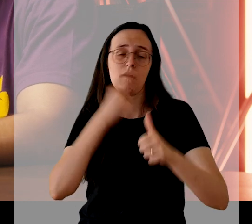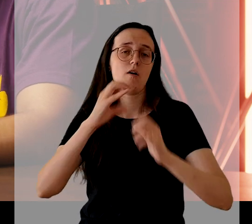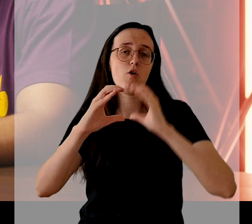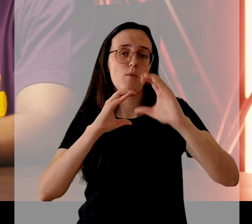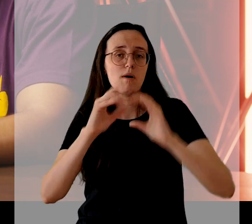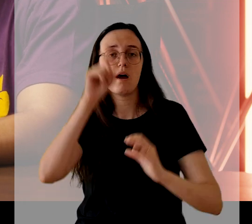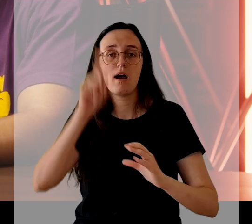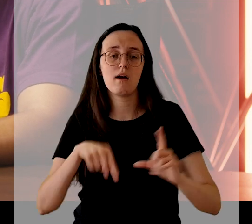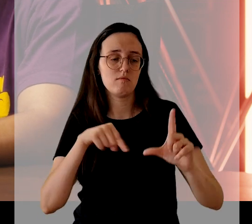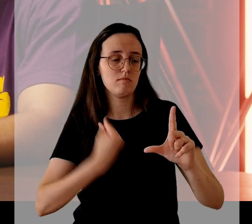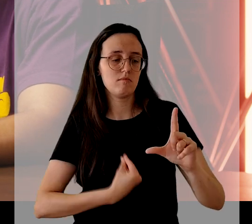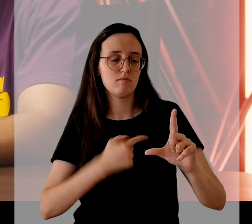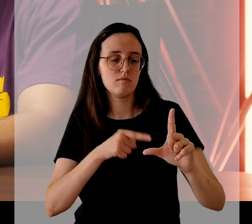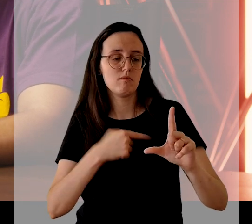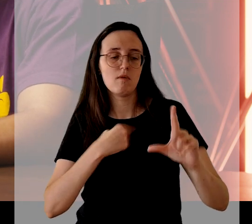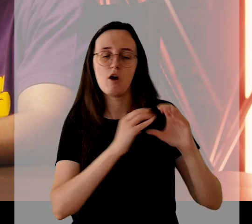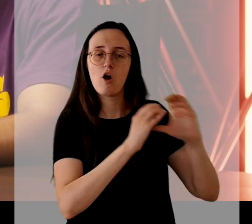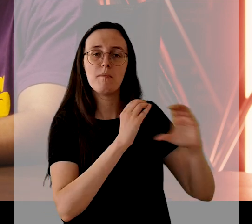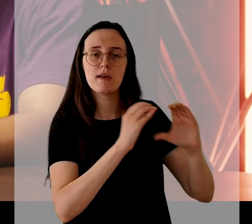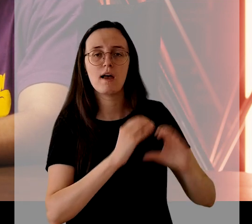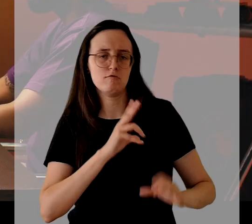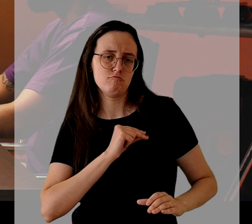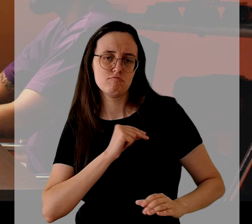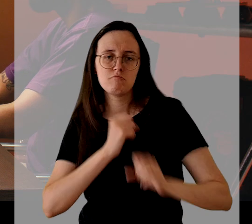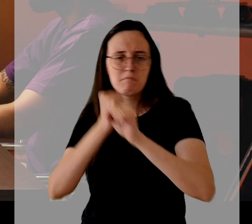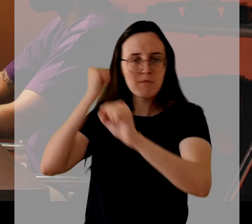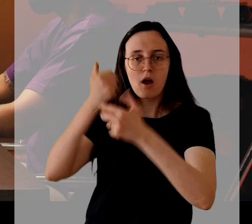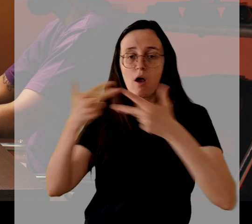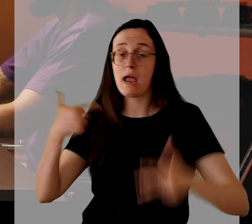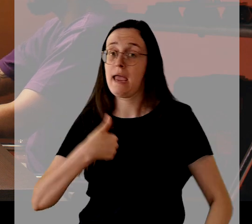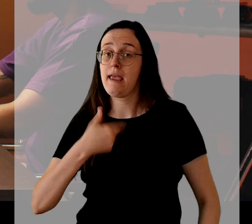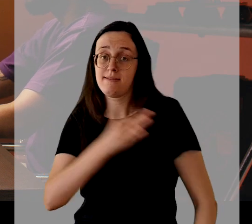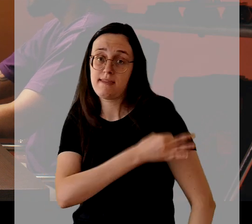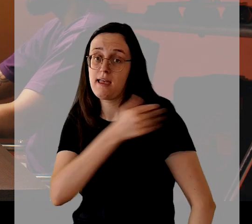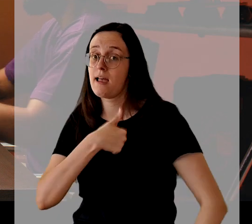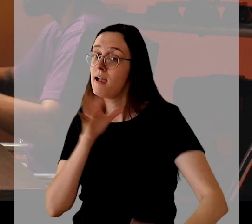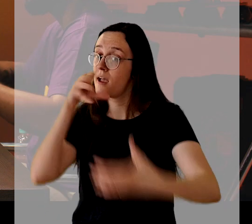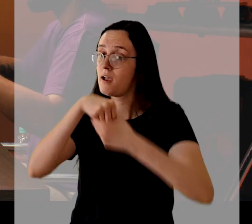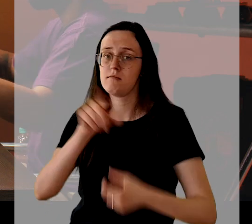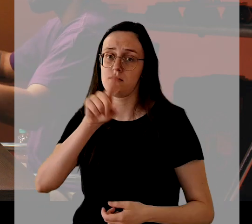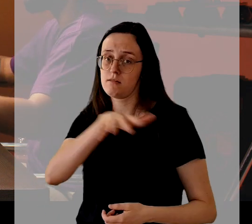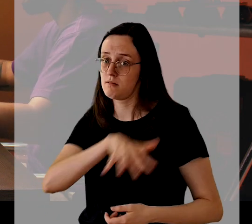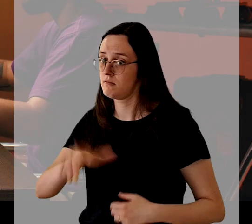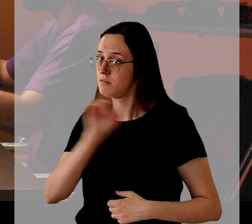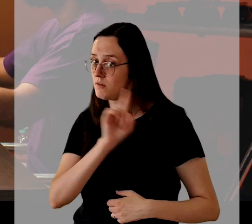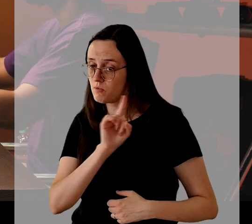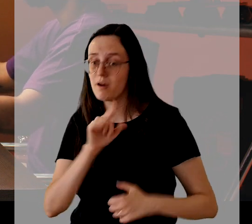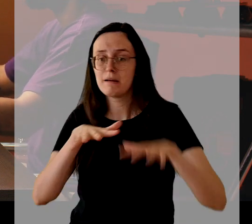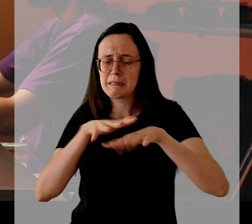Primeiro, vai me ajudar na comunicação com o microfonista. Como eu falei, eu como técnico de som não estou lá dentro do set, ocupando um